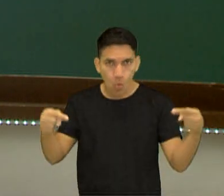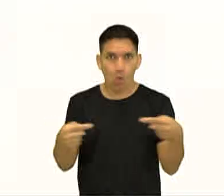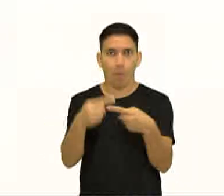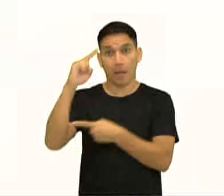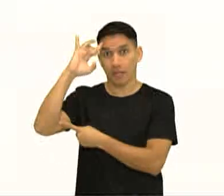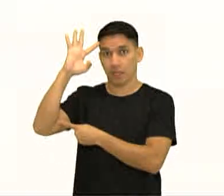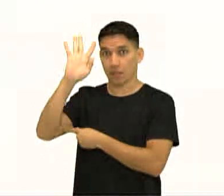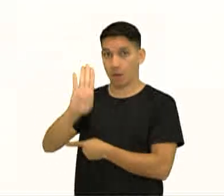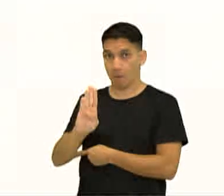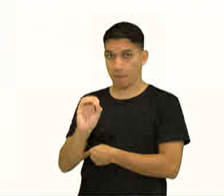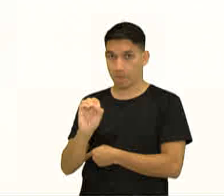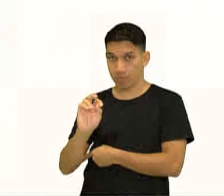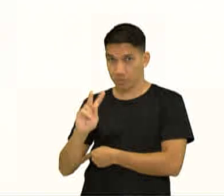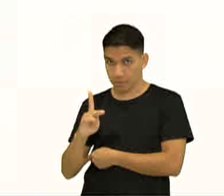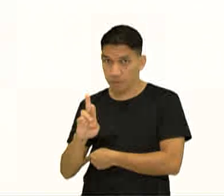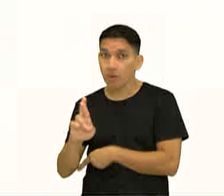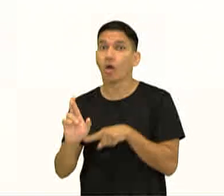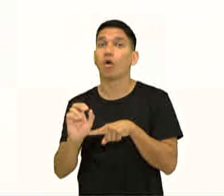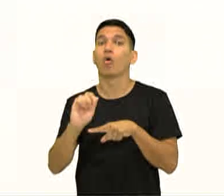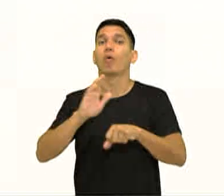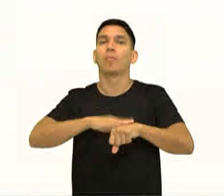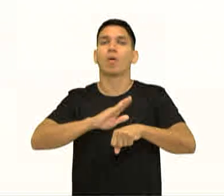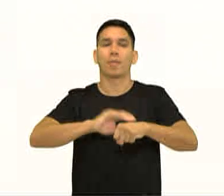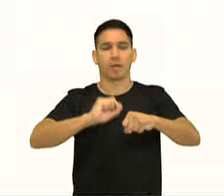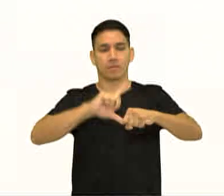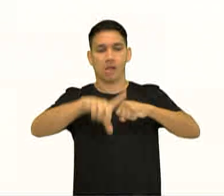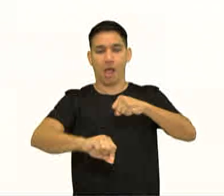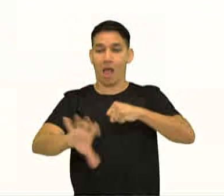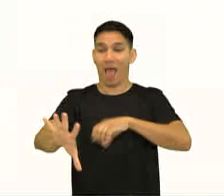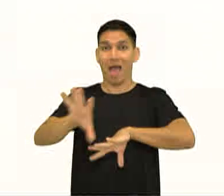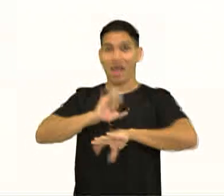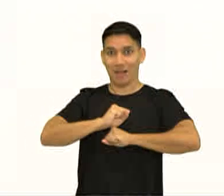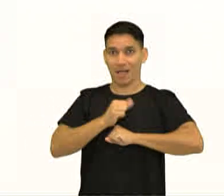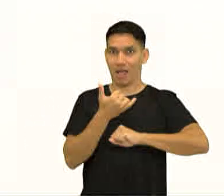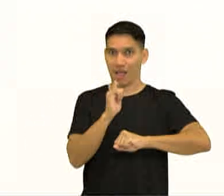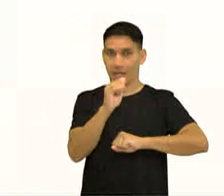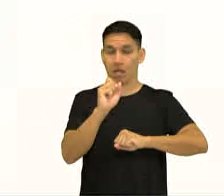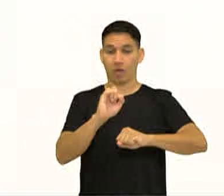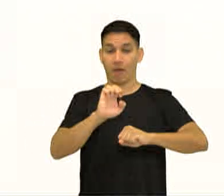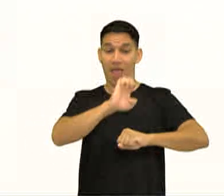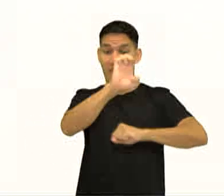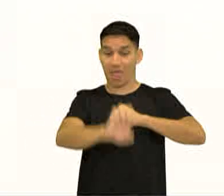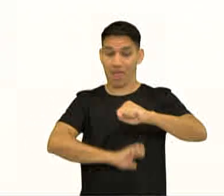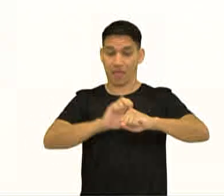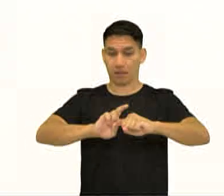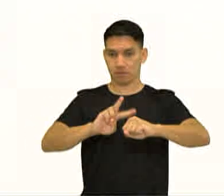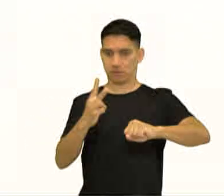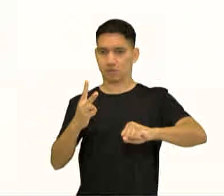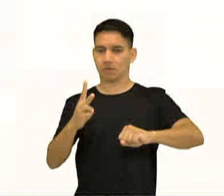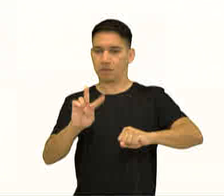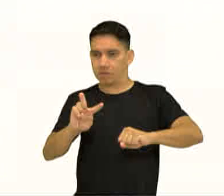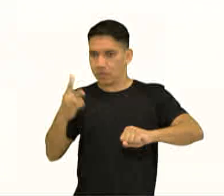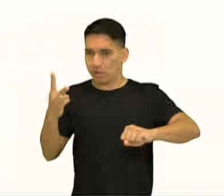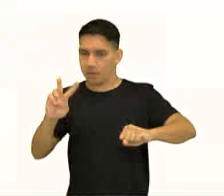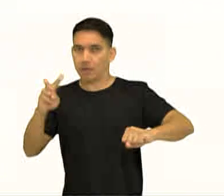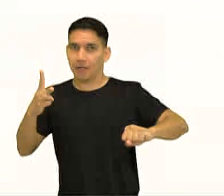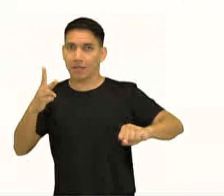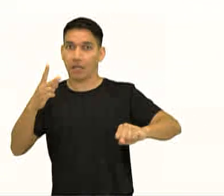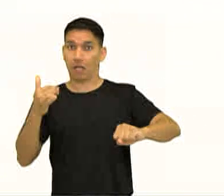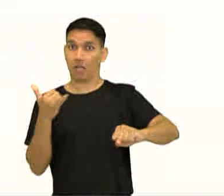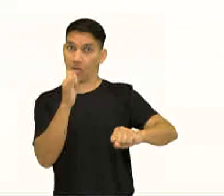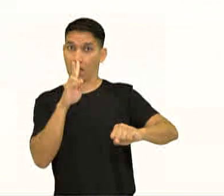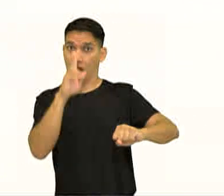teoria de Bohr, quando um átomo recebe energia, seu elétron passa para um nível de energia maior, permanecendo em um